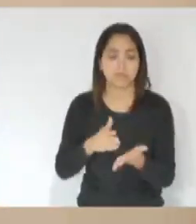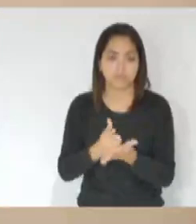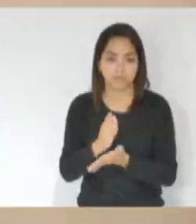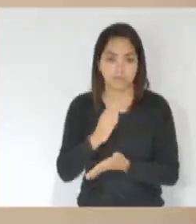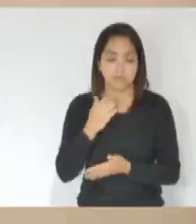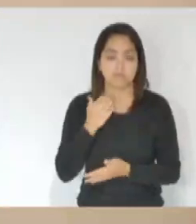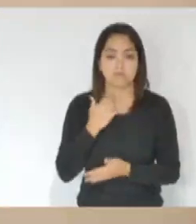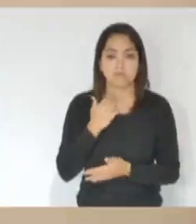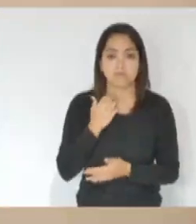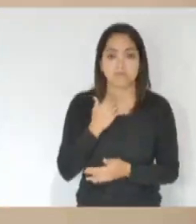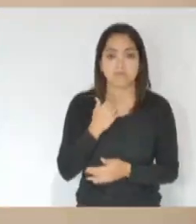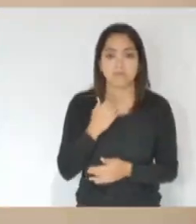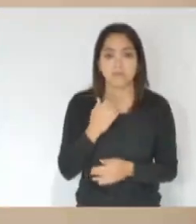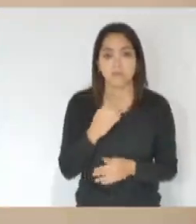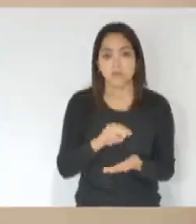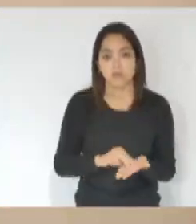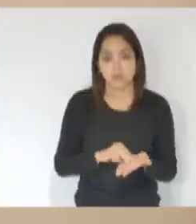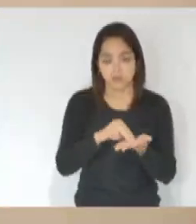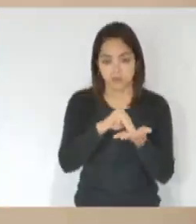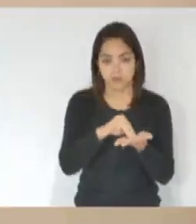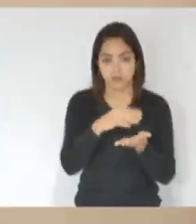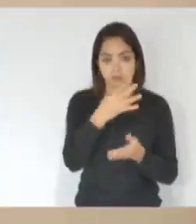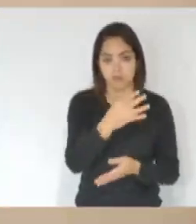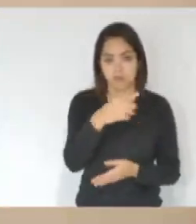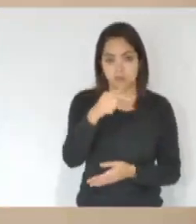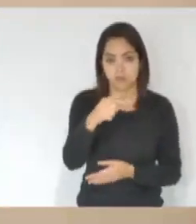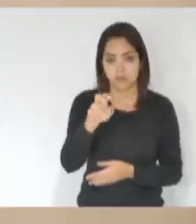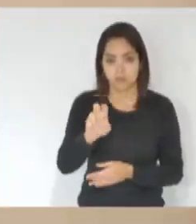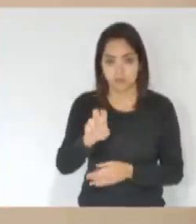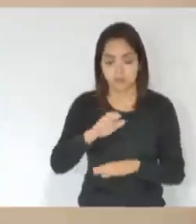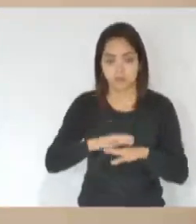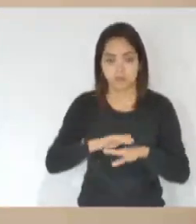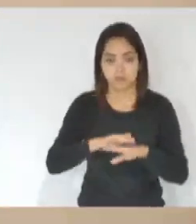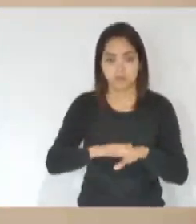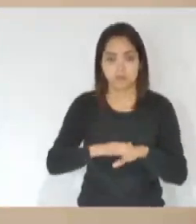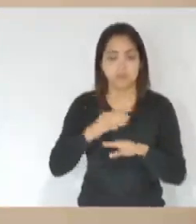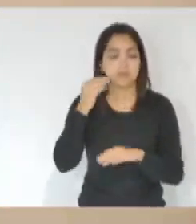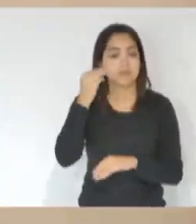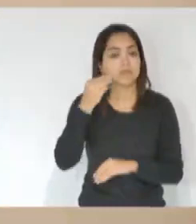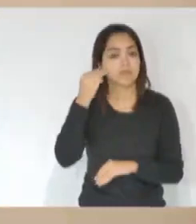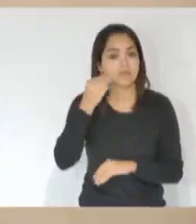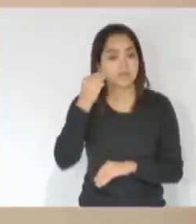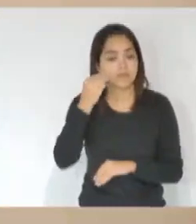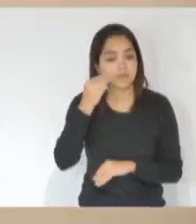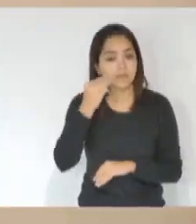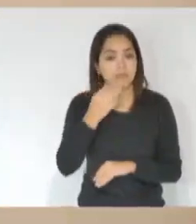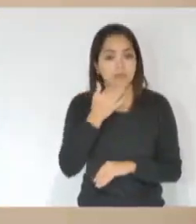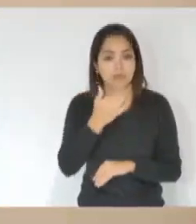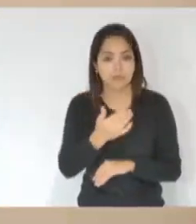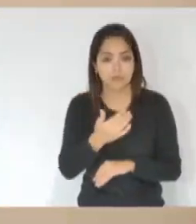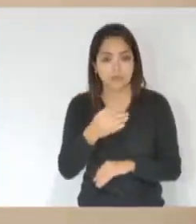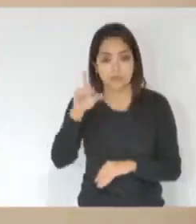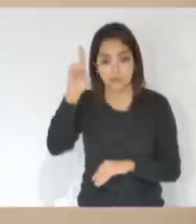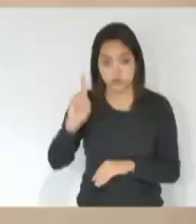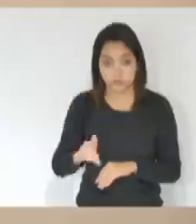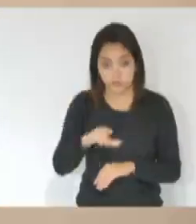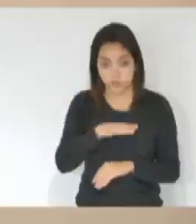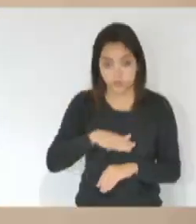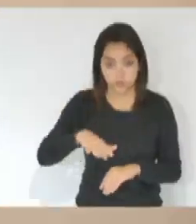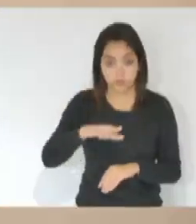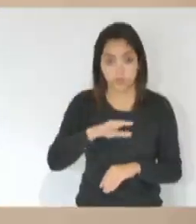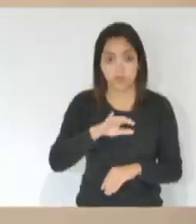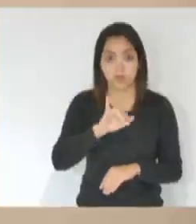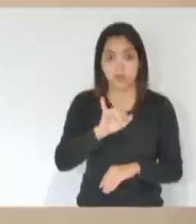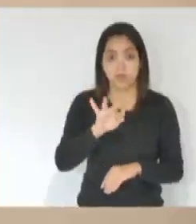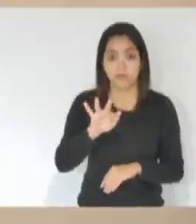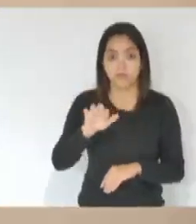por unanimidade. Moção 475, autor deputado Márcio Machado, apelando aos diretores gerais do IFSC,